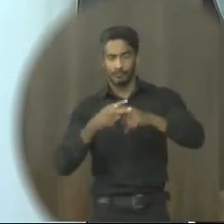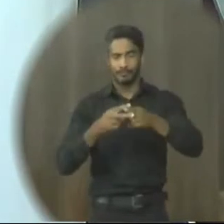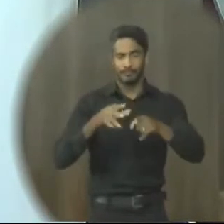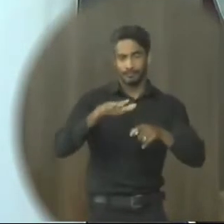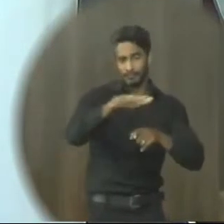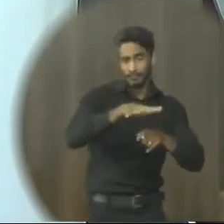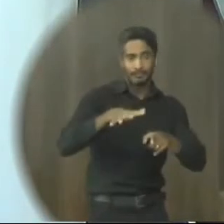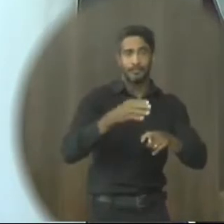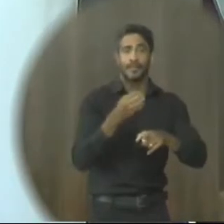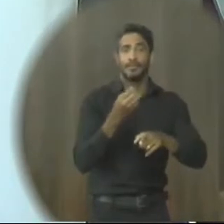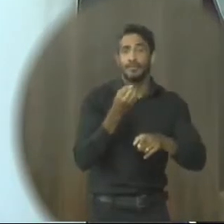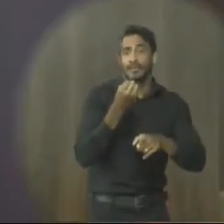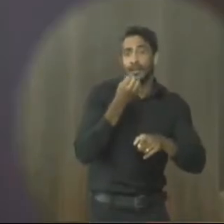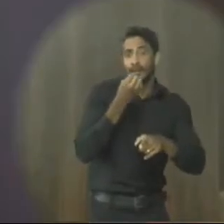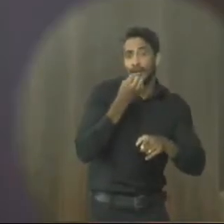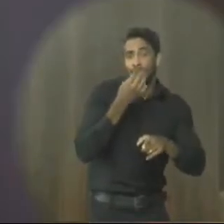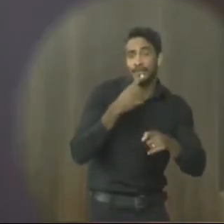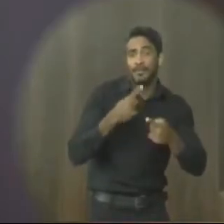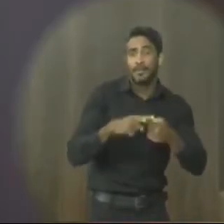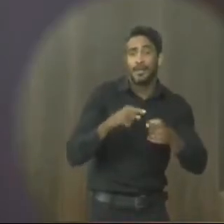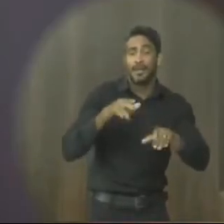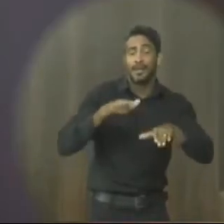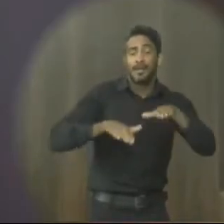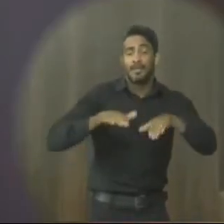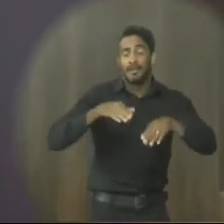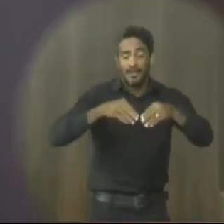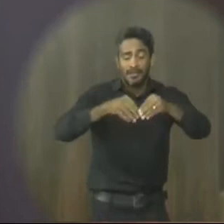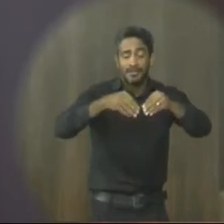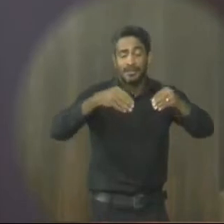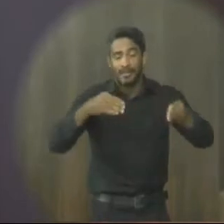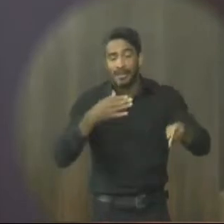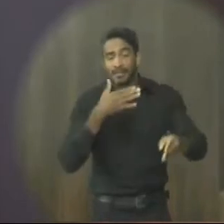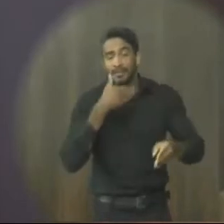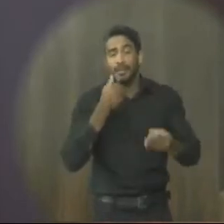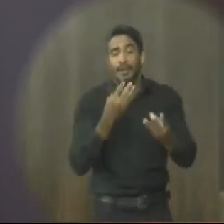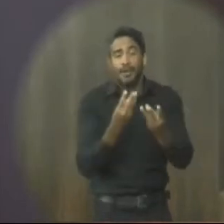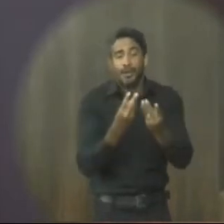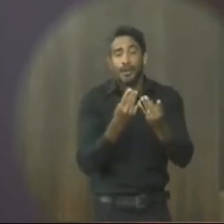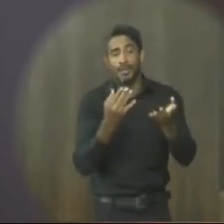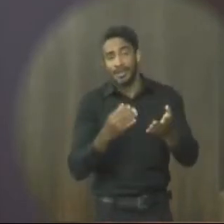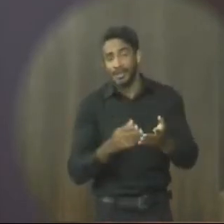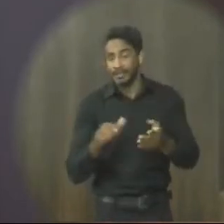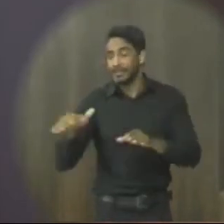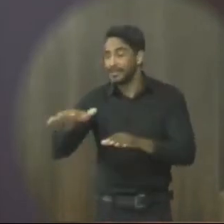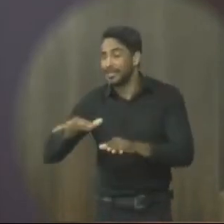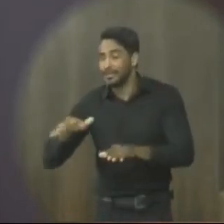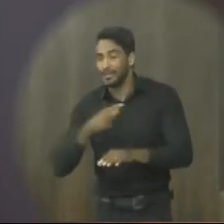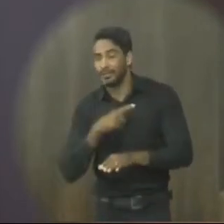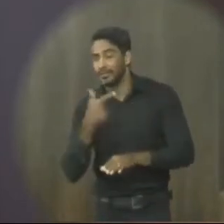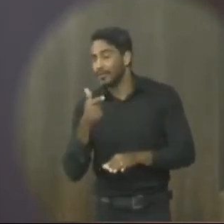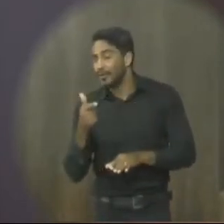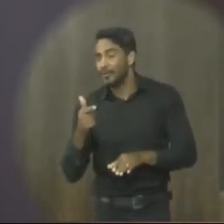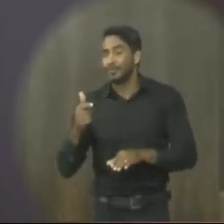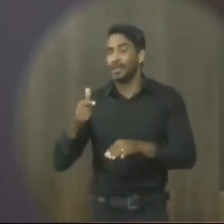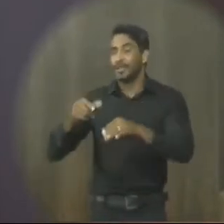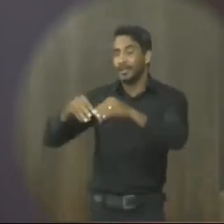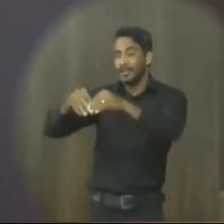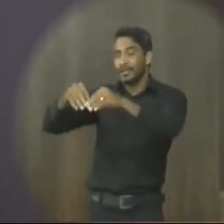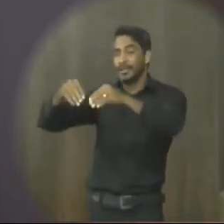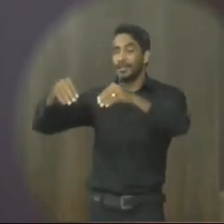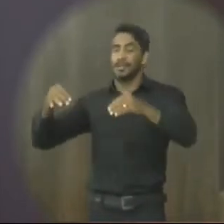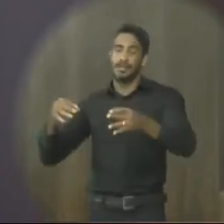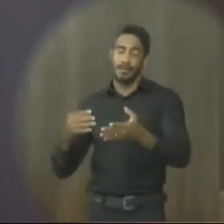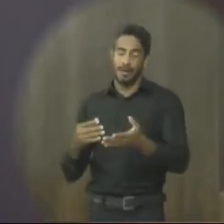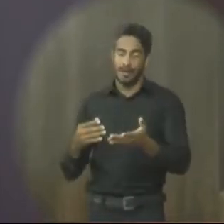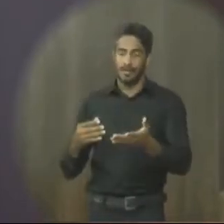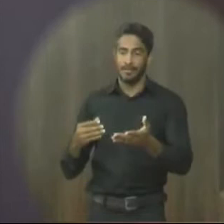ela fica mais bem feita, porque lá dispõe do cascalho, um cascalho de melhor qualidade. Talvez uma região não tenha esse cascalho. Então,